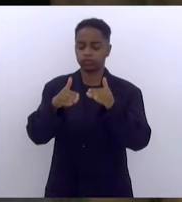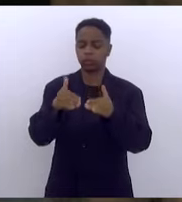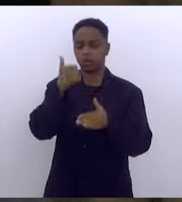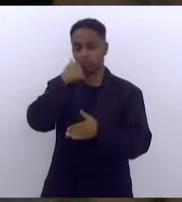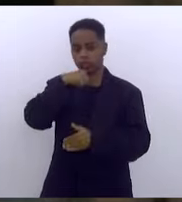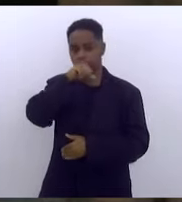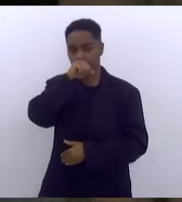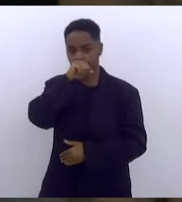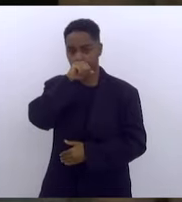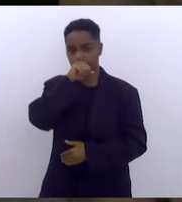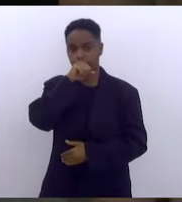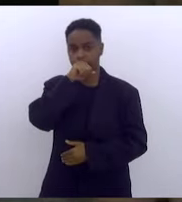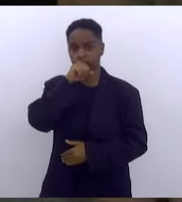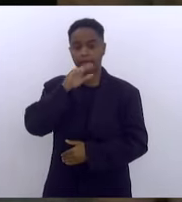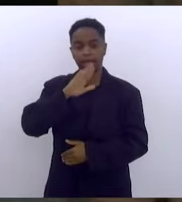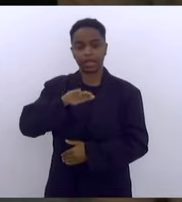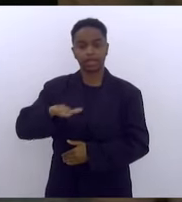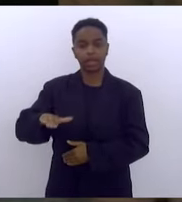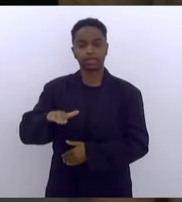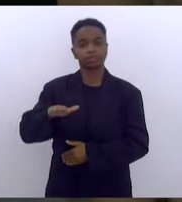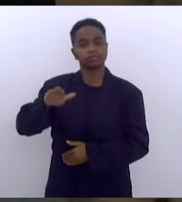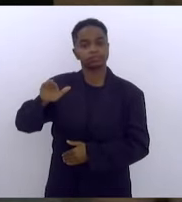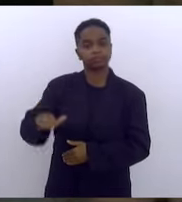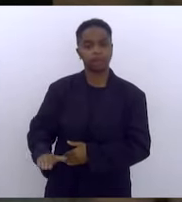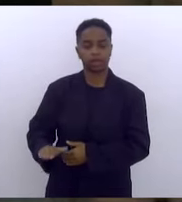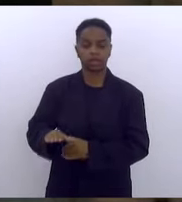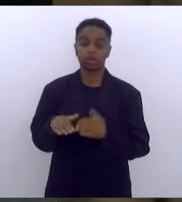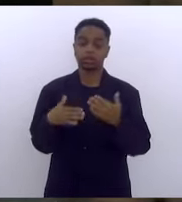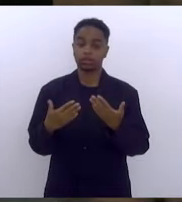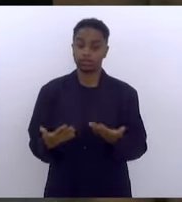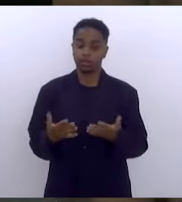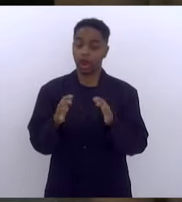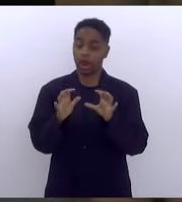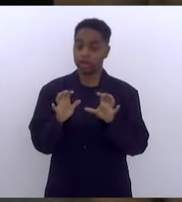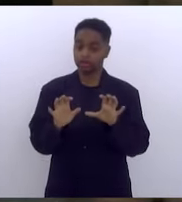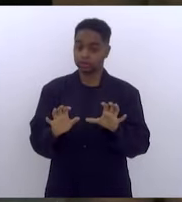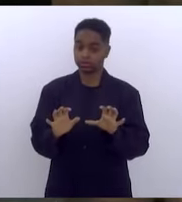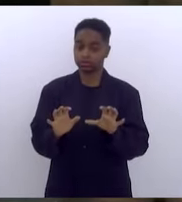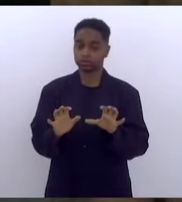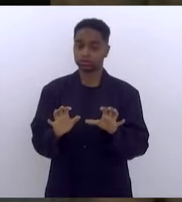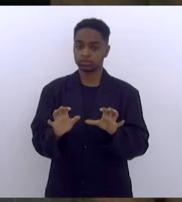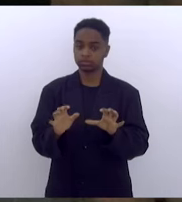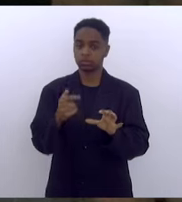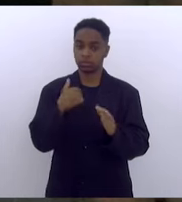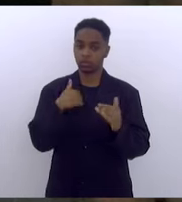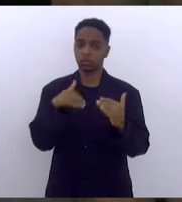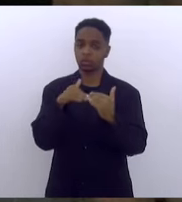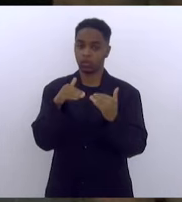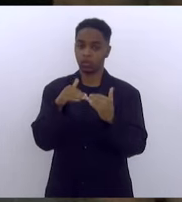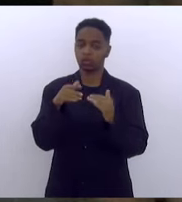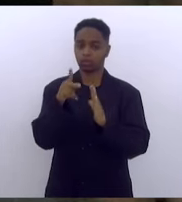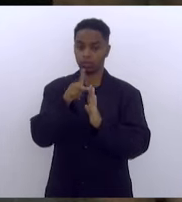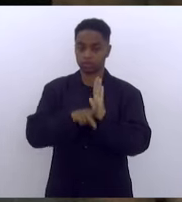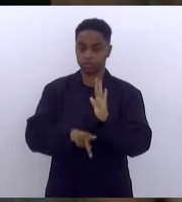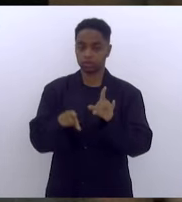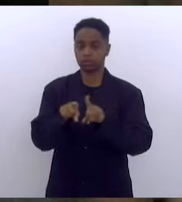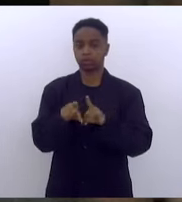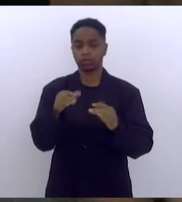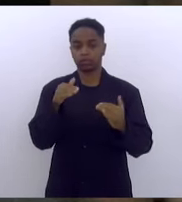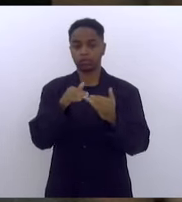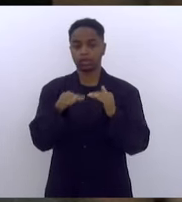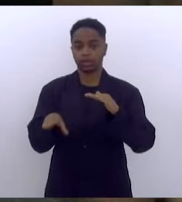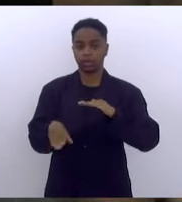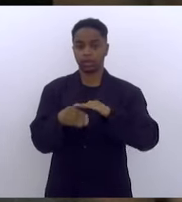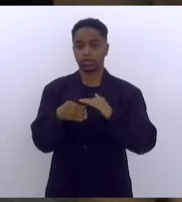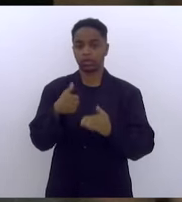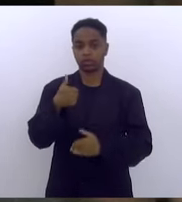mãe de crianças na primeira infância. Nesse sentido, senhor presidente, sou favorável ao projeto, favorável às emendas